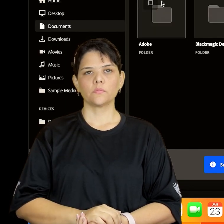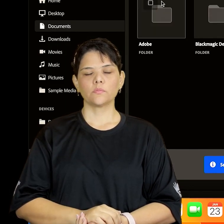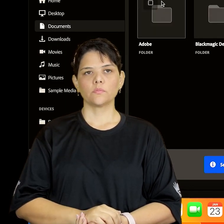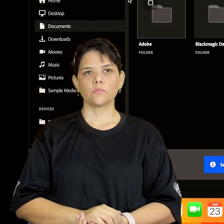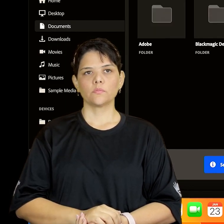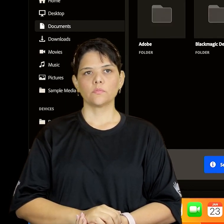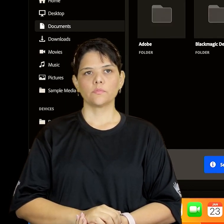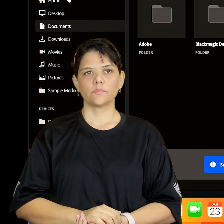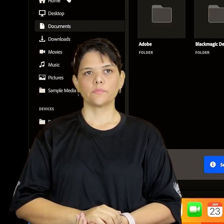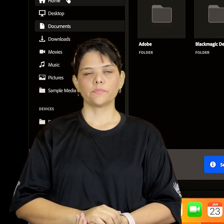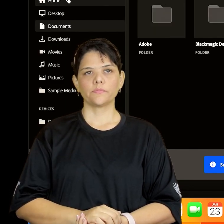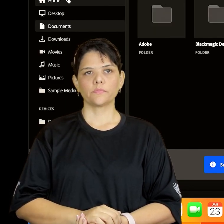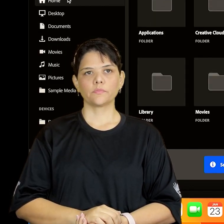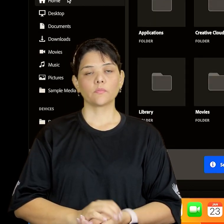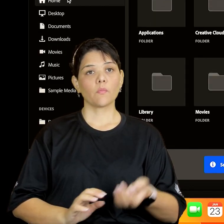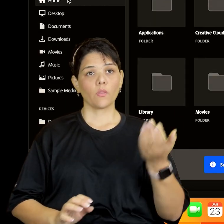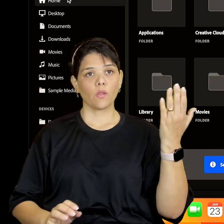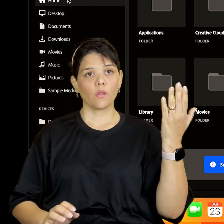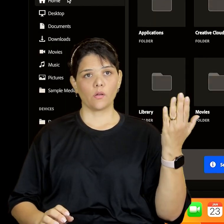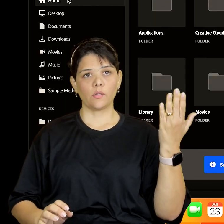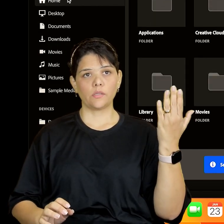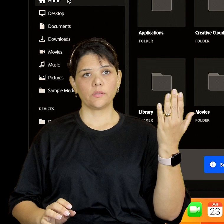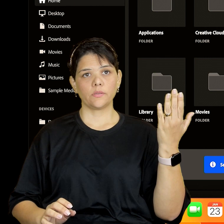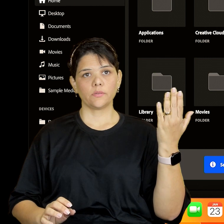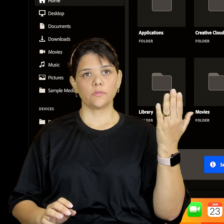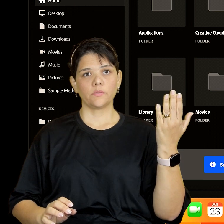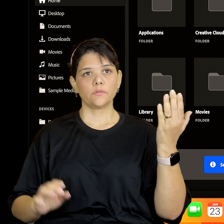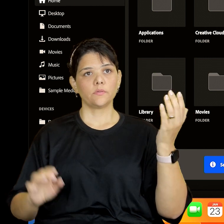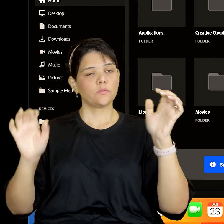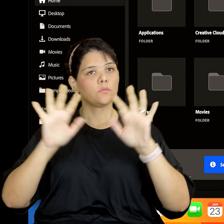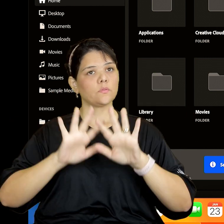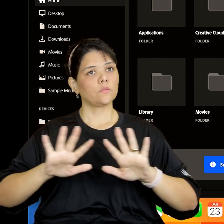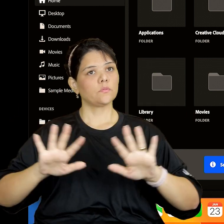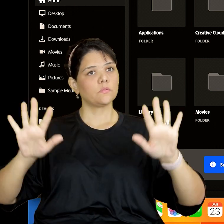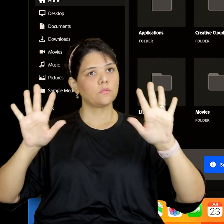E aí, o que vocês acham do desespero do Premiere?